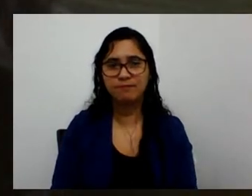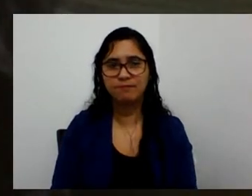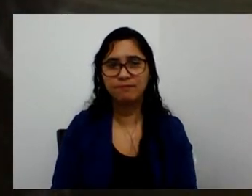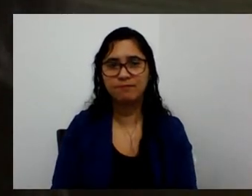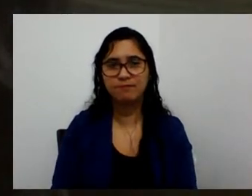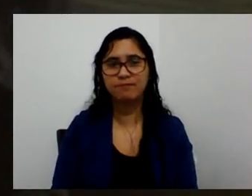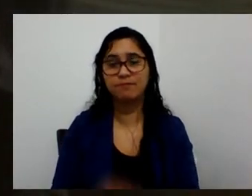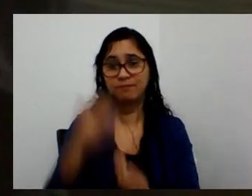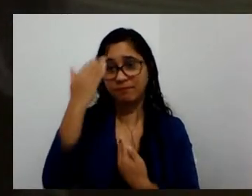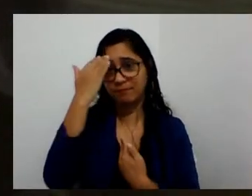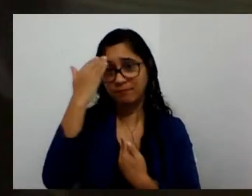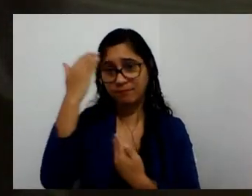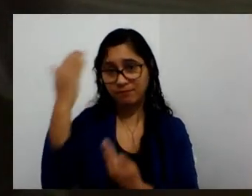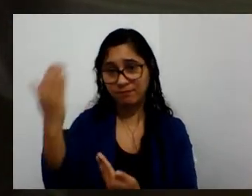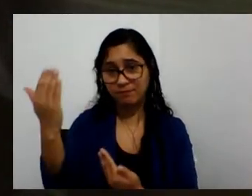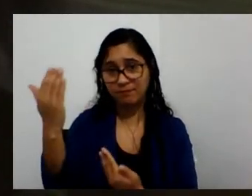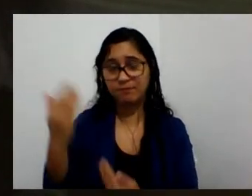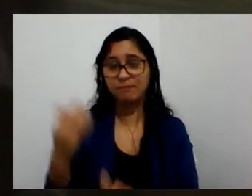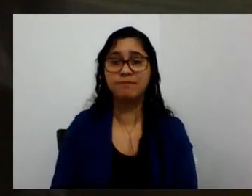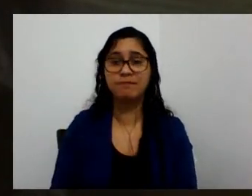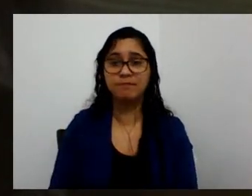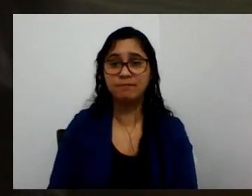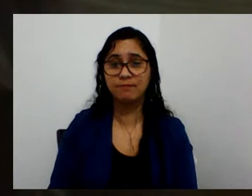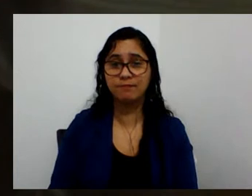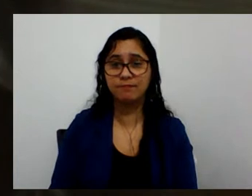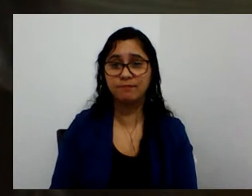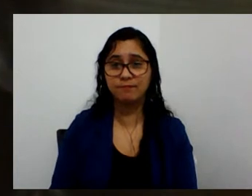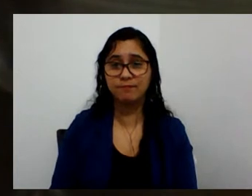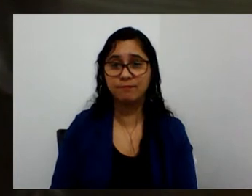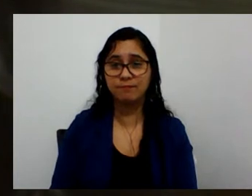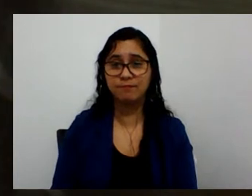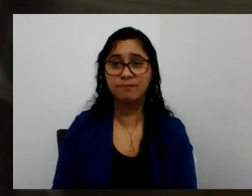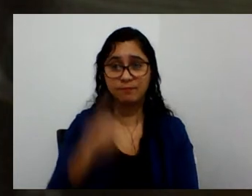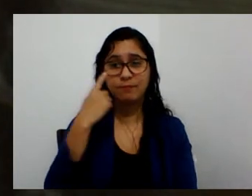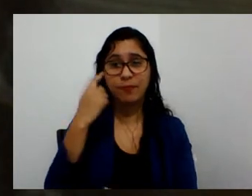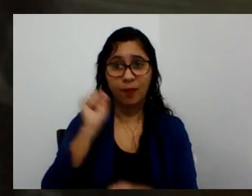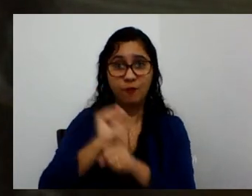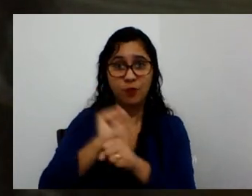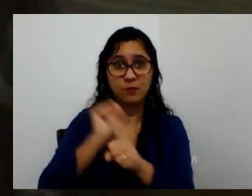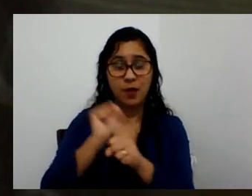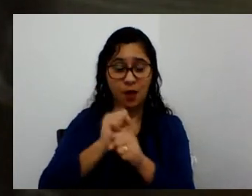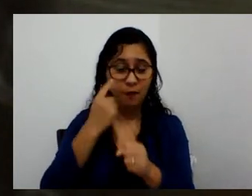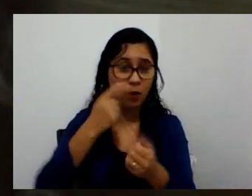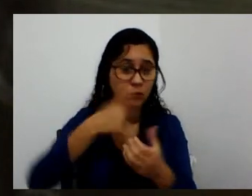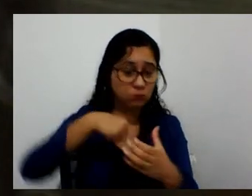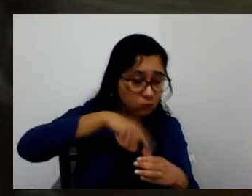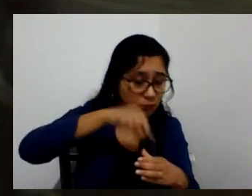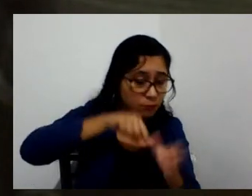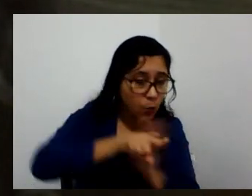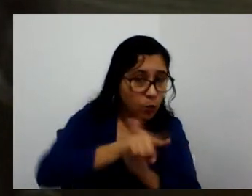Obrigada. Só um minuto que agora eu vou pegar a próxima pergunta.